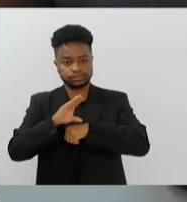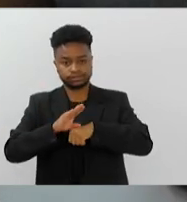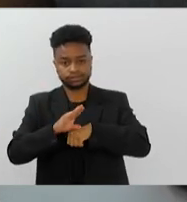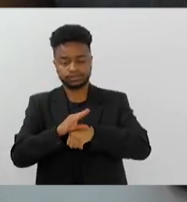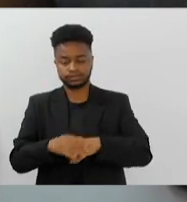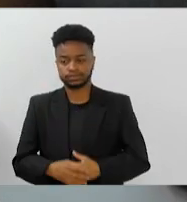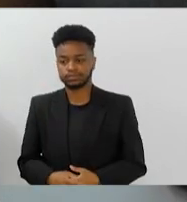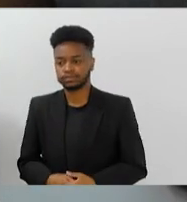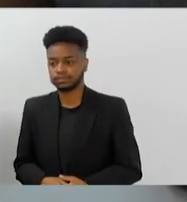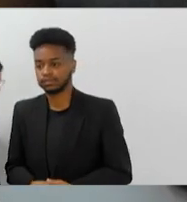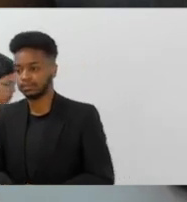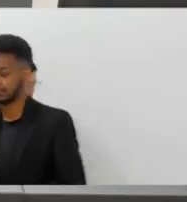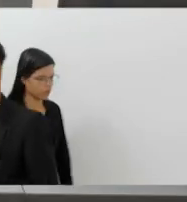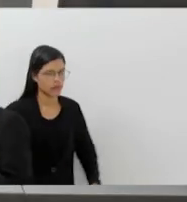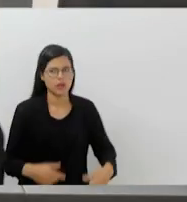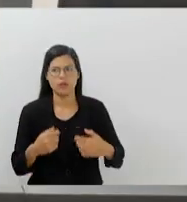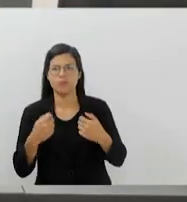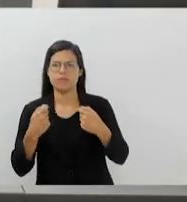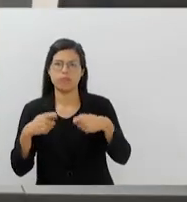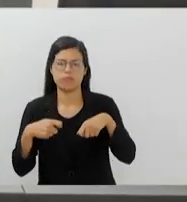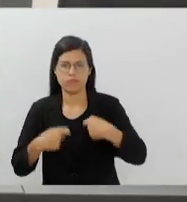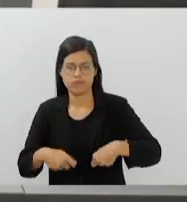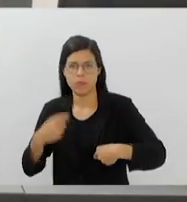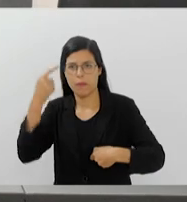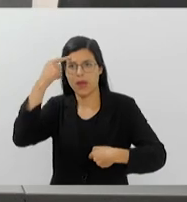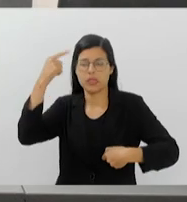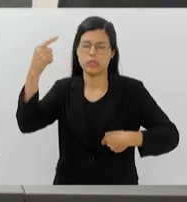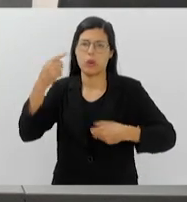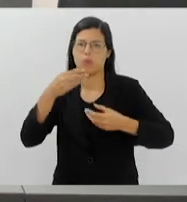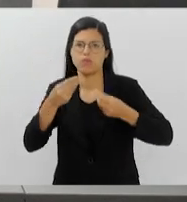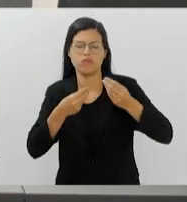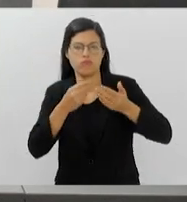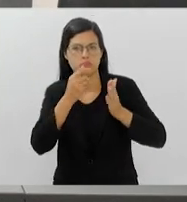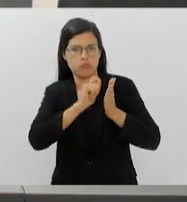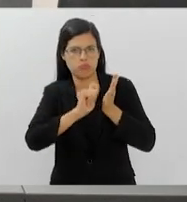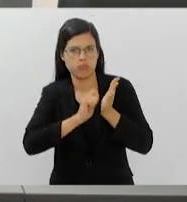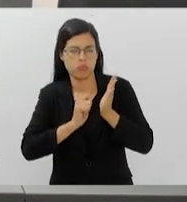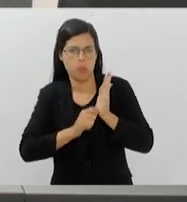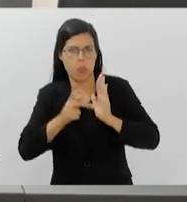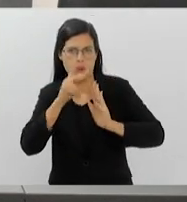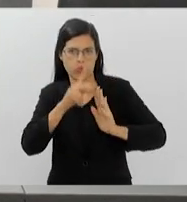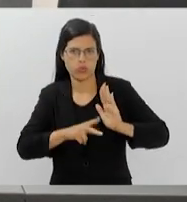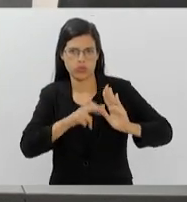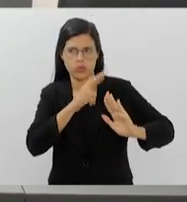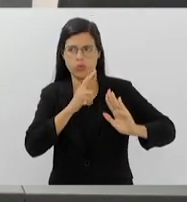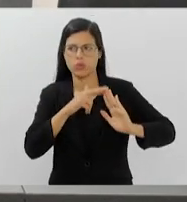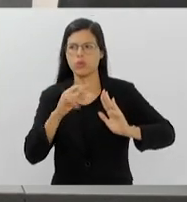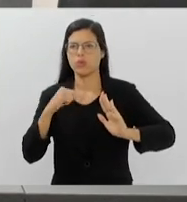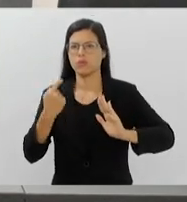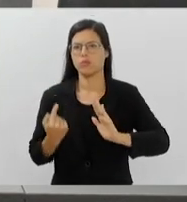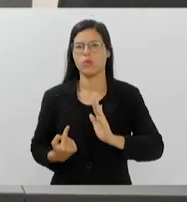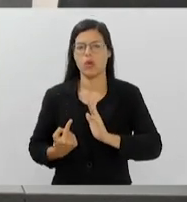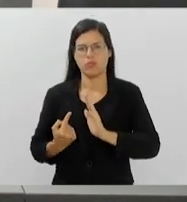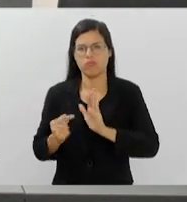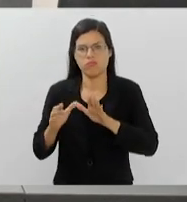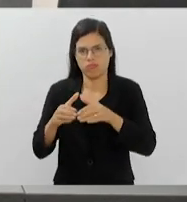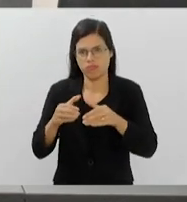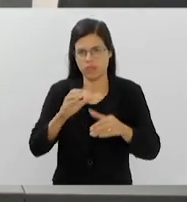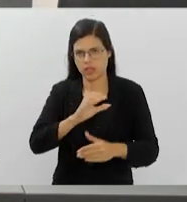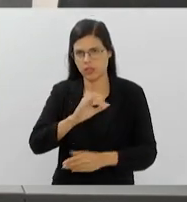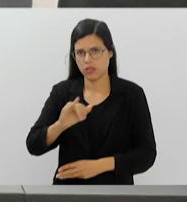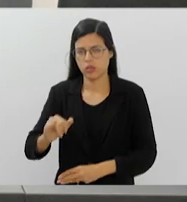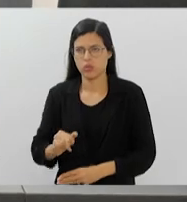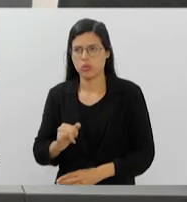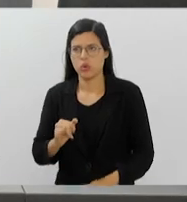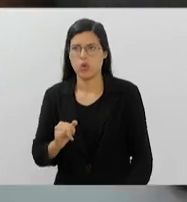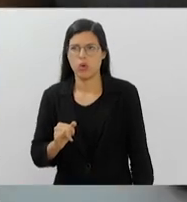vamos, de repente, escrever um projeto de resolução nosso aqui, de autoria da CCJ. Talvez para entrar